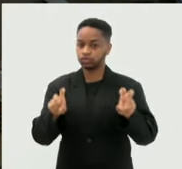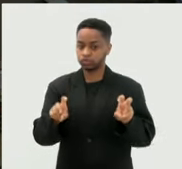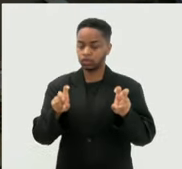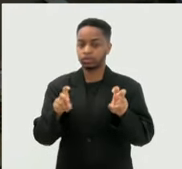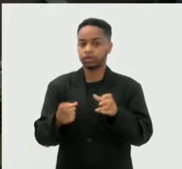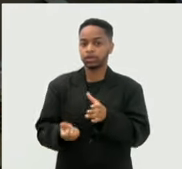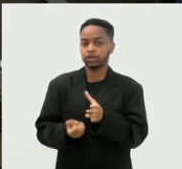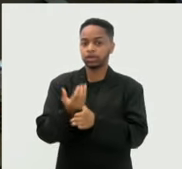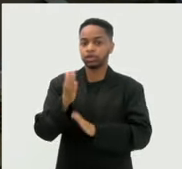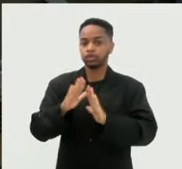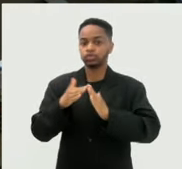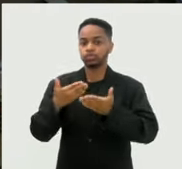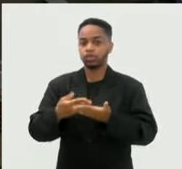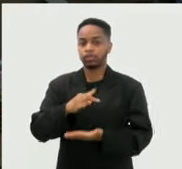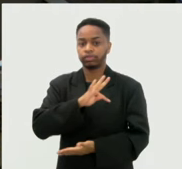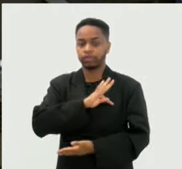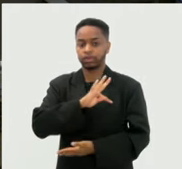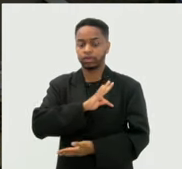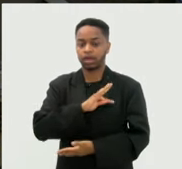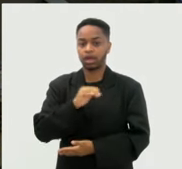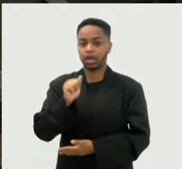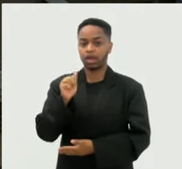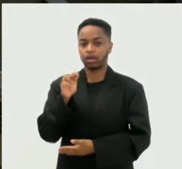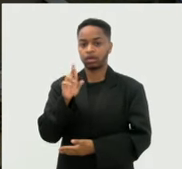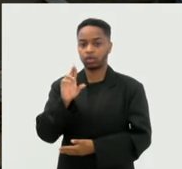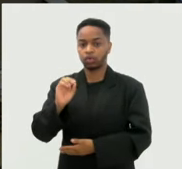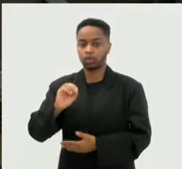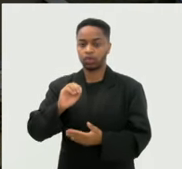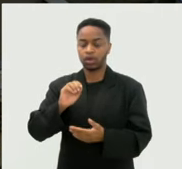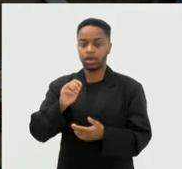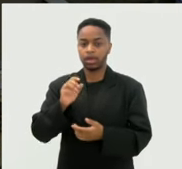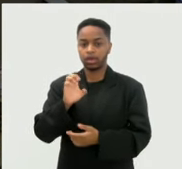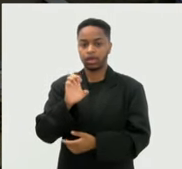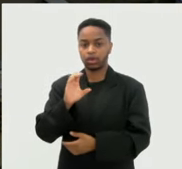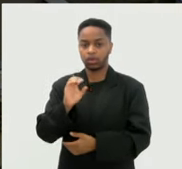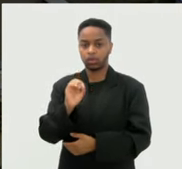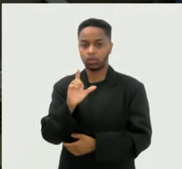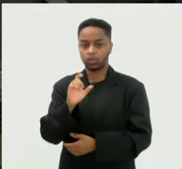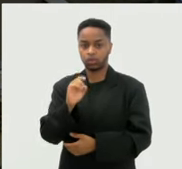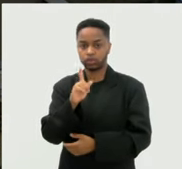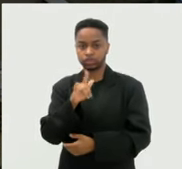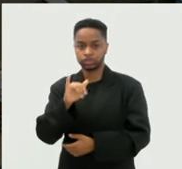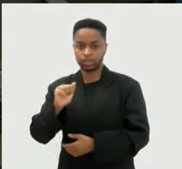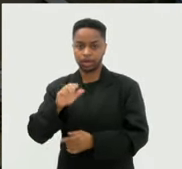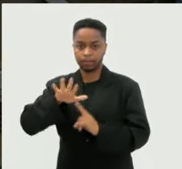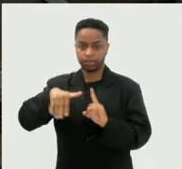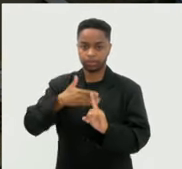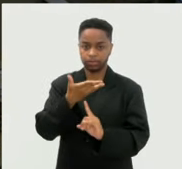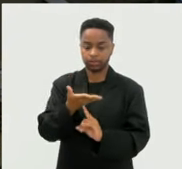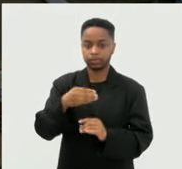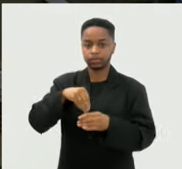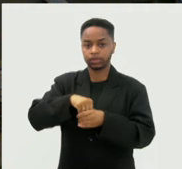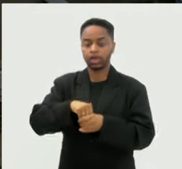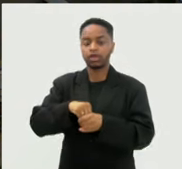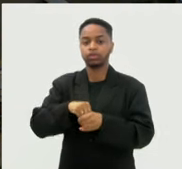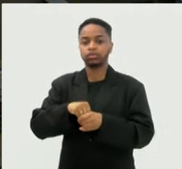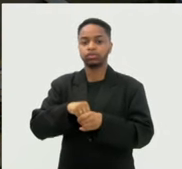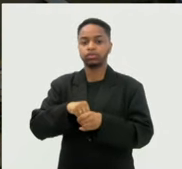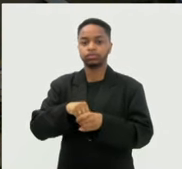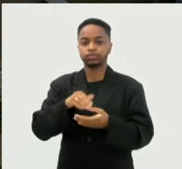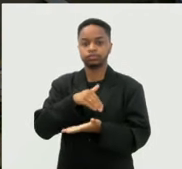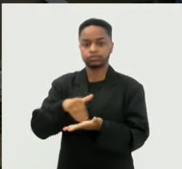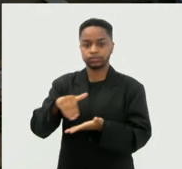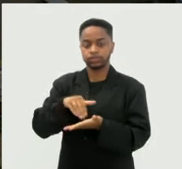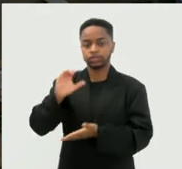Escola Técnica de Agroecologia e Meio Ambiente no âmbito da Secretaria de Ciência e Tecnologia do estado do Rio de Janeiro,